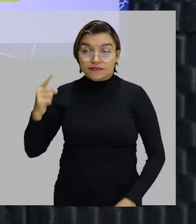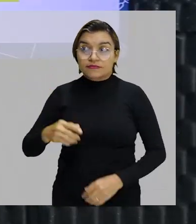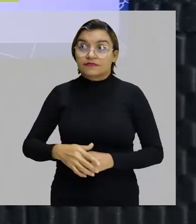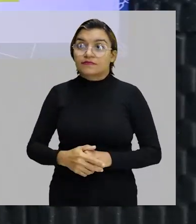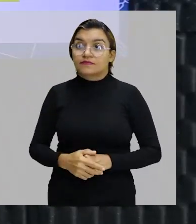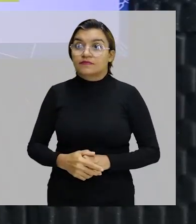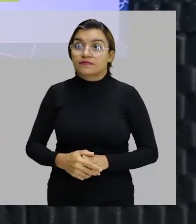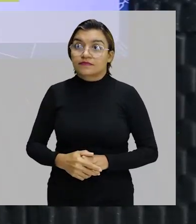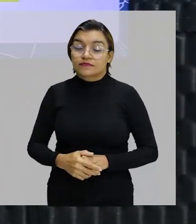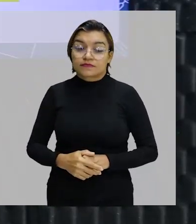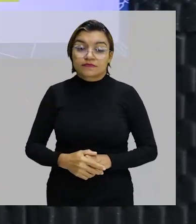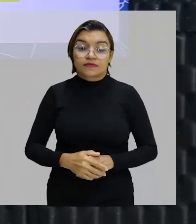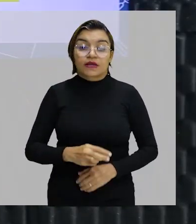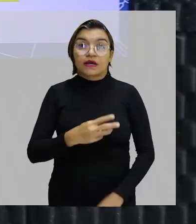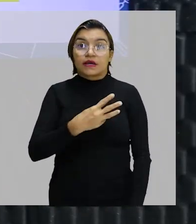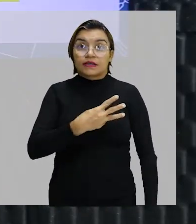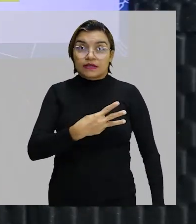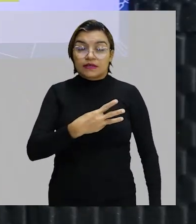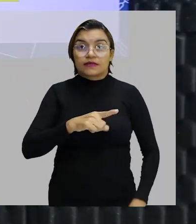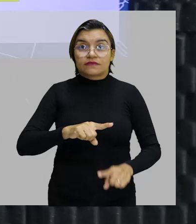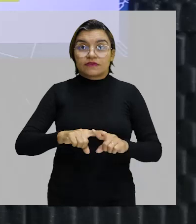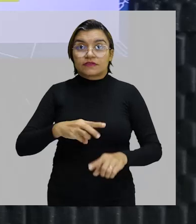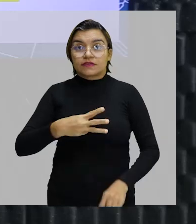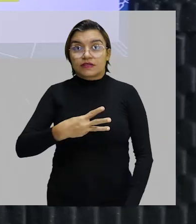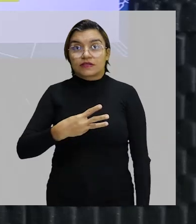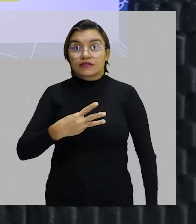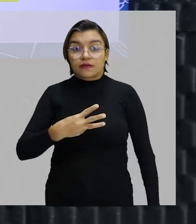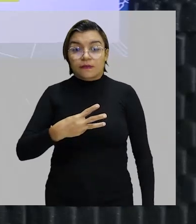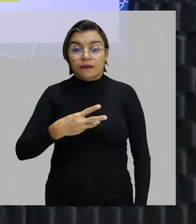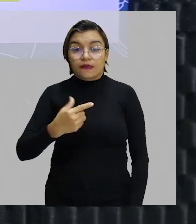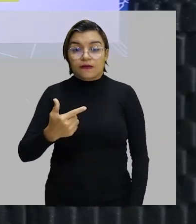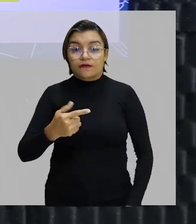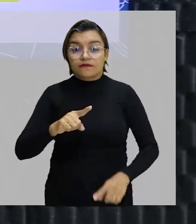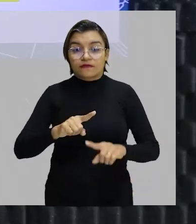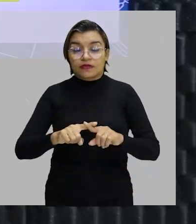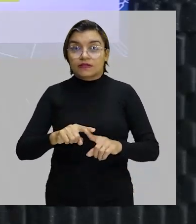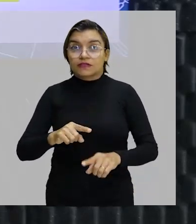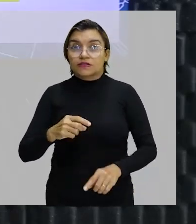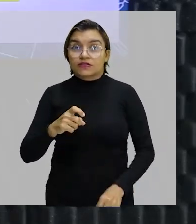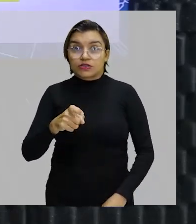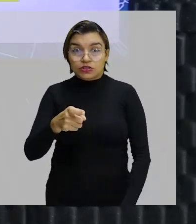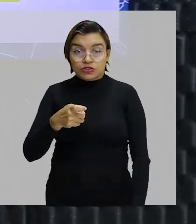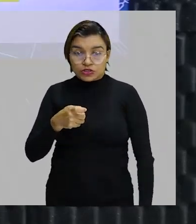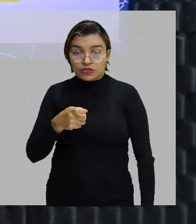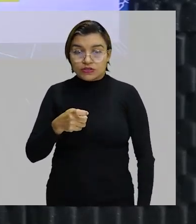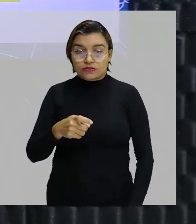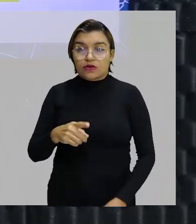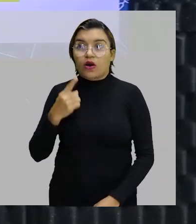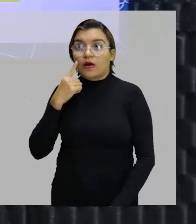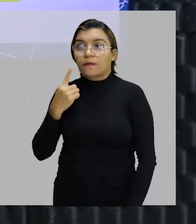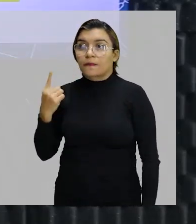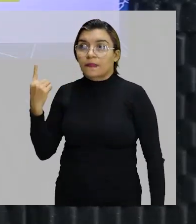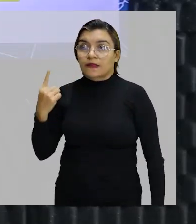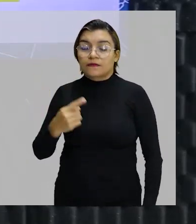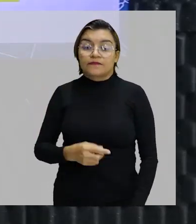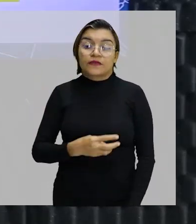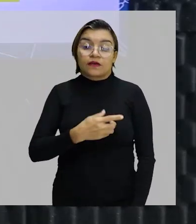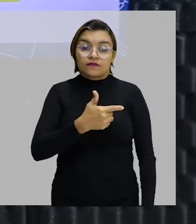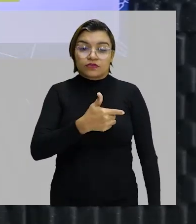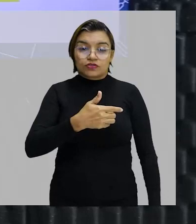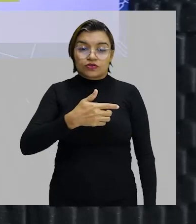ó, 3 vezes 32 vezes x, meios, e o extremo, ó,